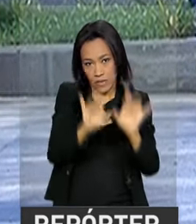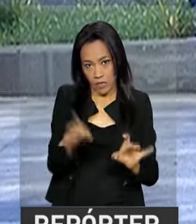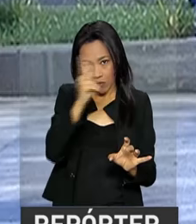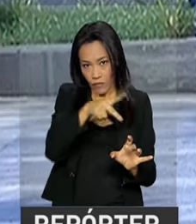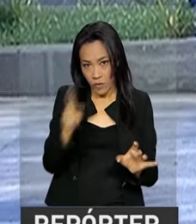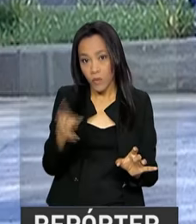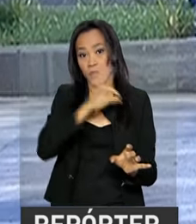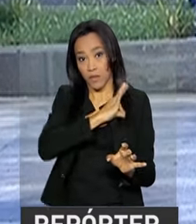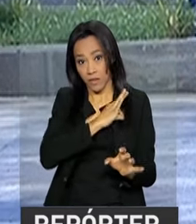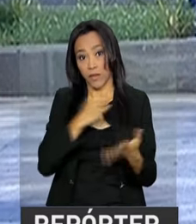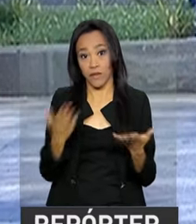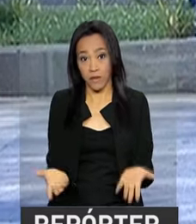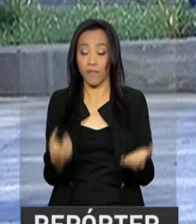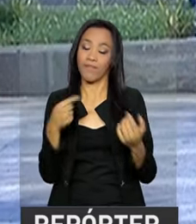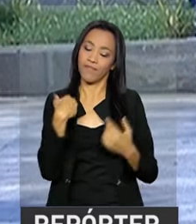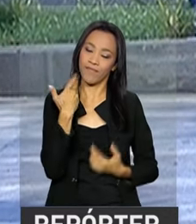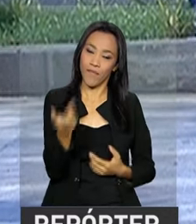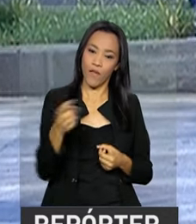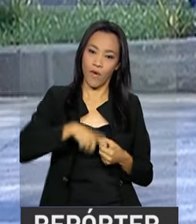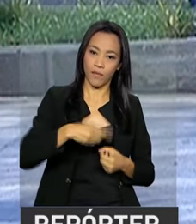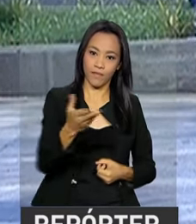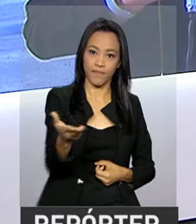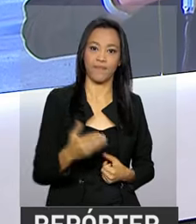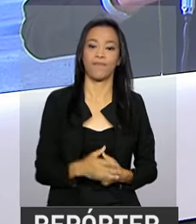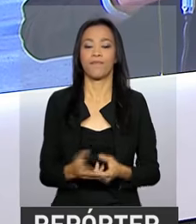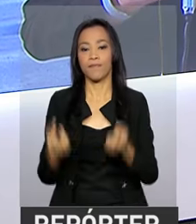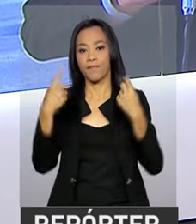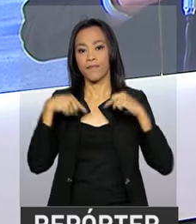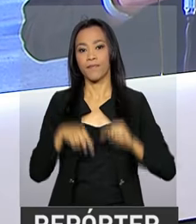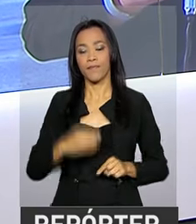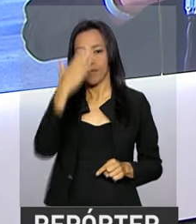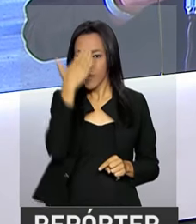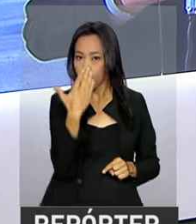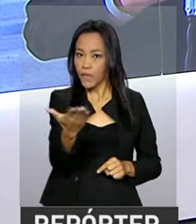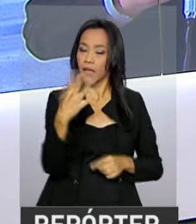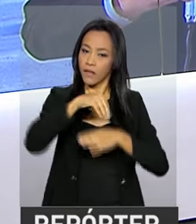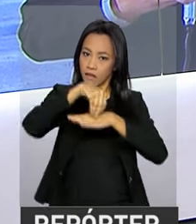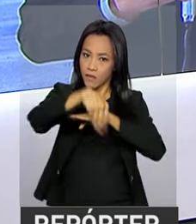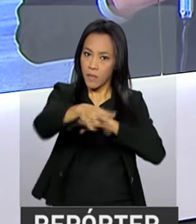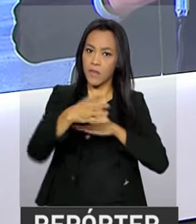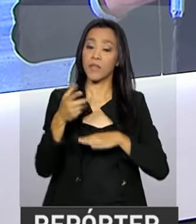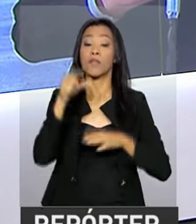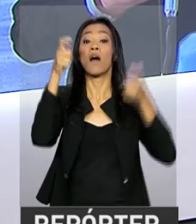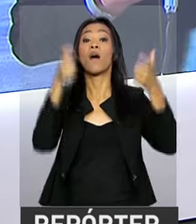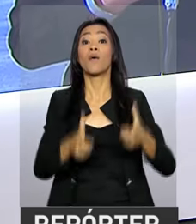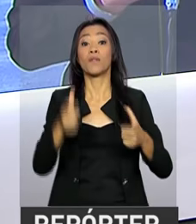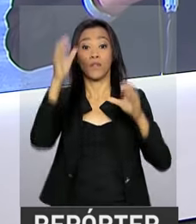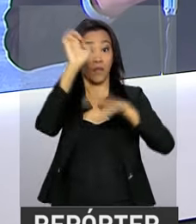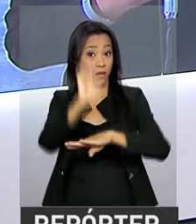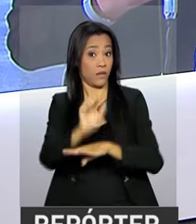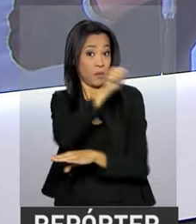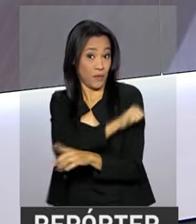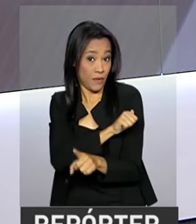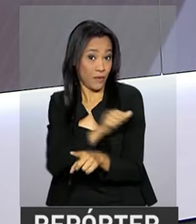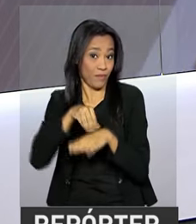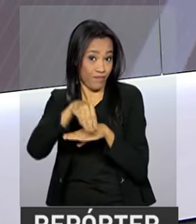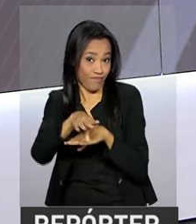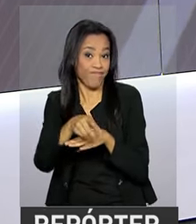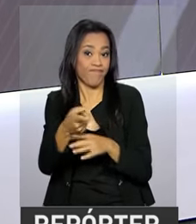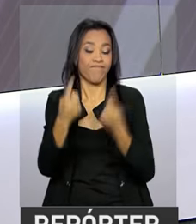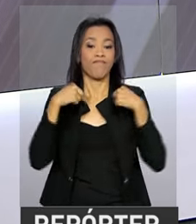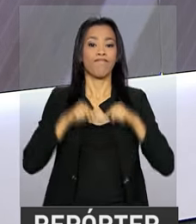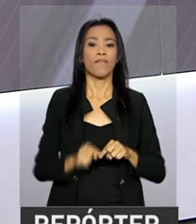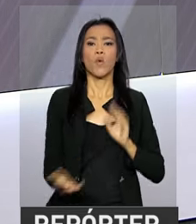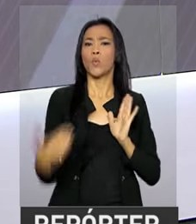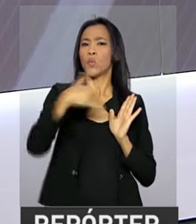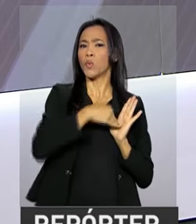e policiais. É com você, Renata. Obrigada, Natália, pelas suas informações ao vivo, direto do Rio de Janeiro. E olha, começou no